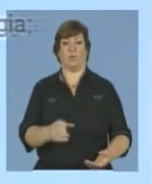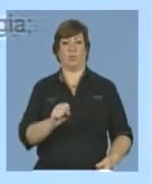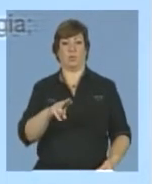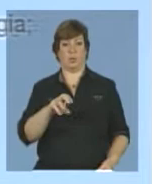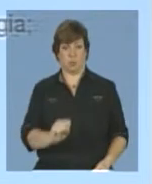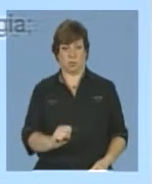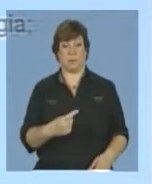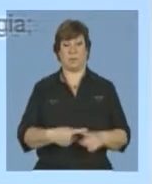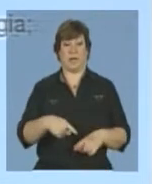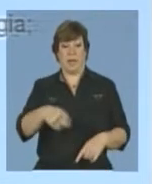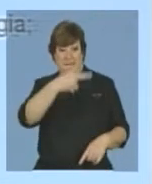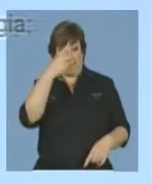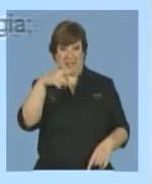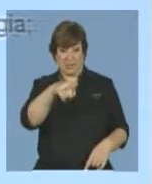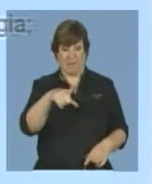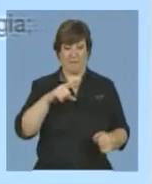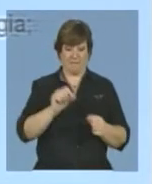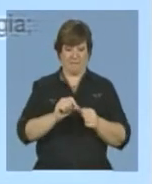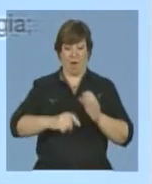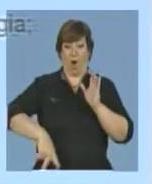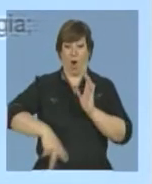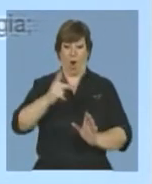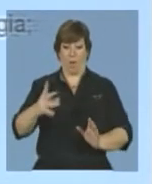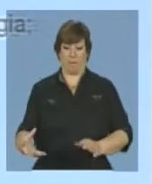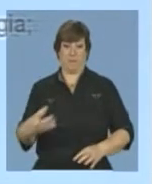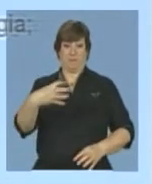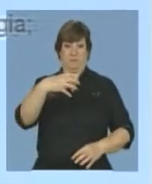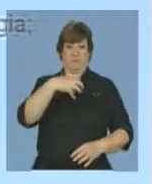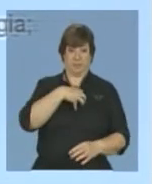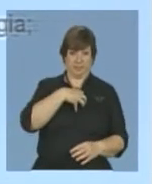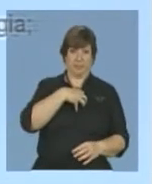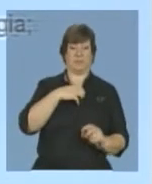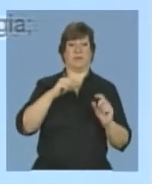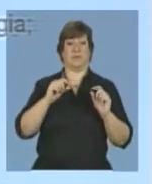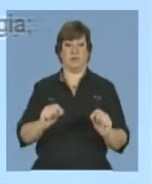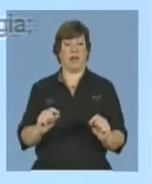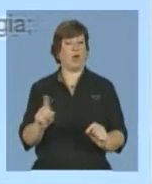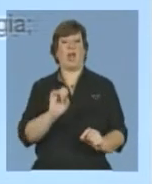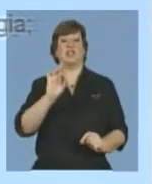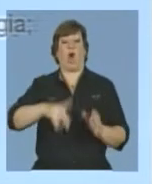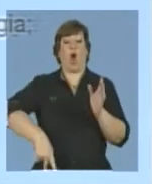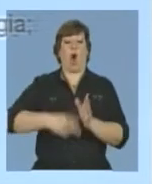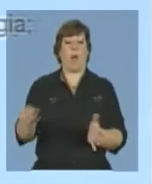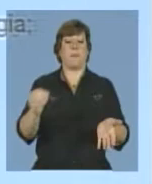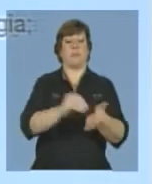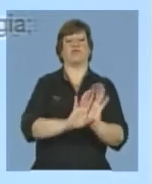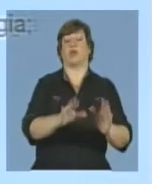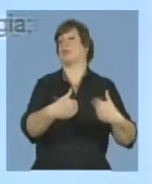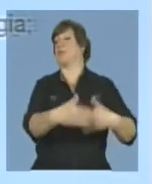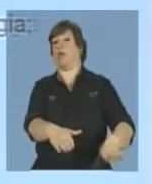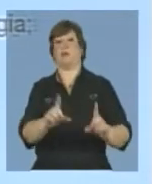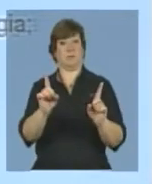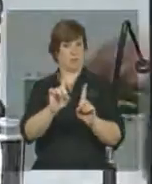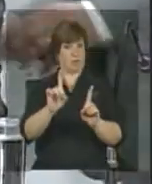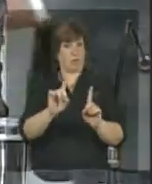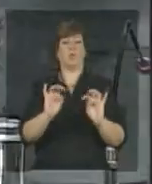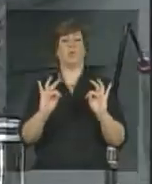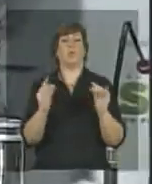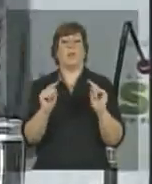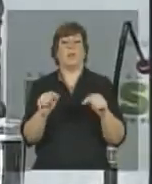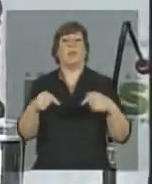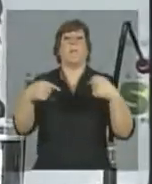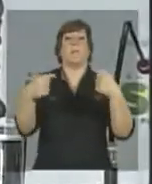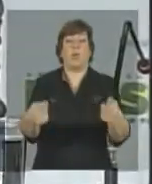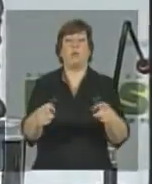de saúde, o transplantado, ele não é apenas no momento da cirurgia, mas tudo que vem depois, né? Nós temos hoje no Brasil